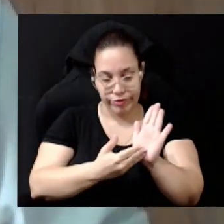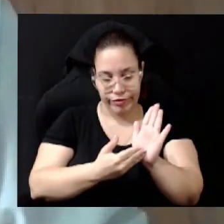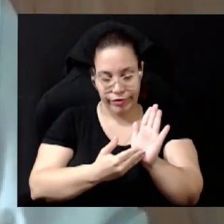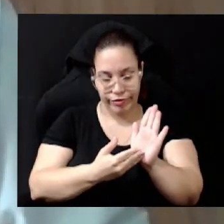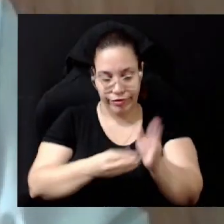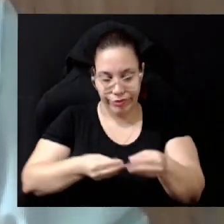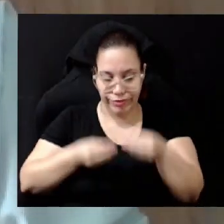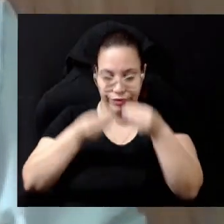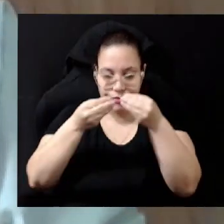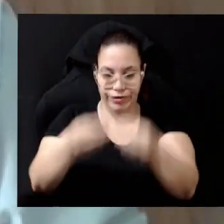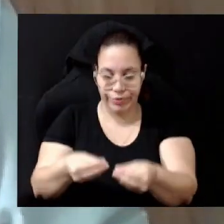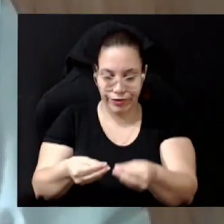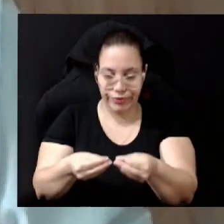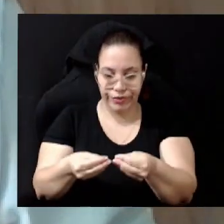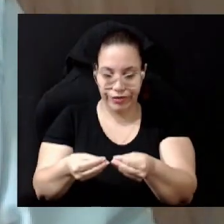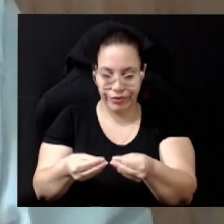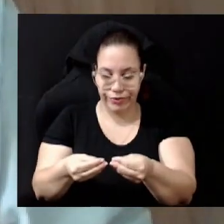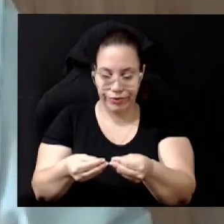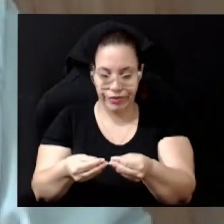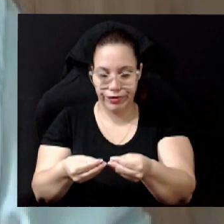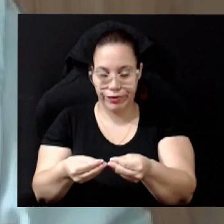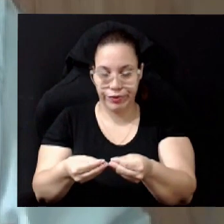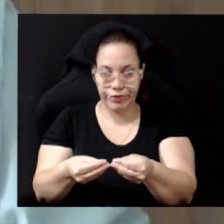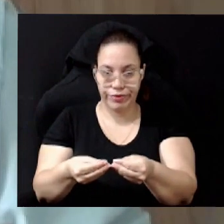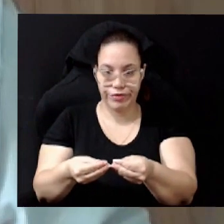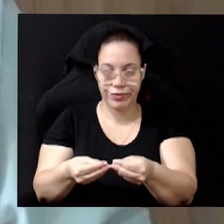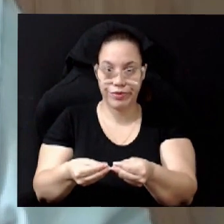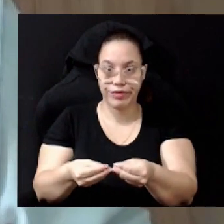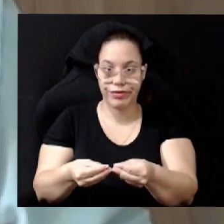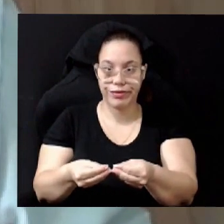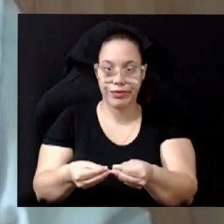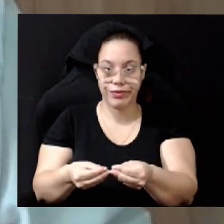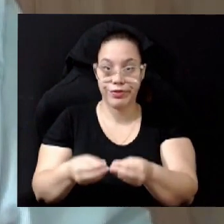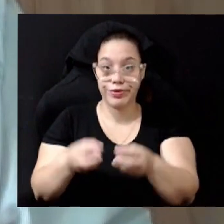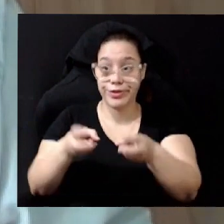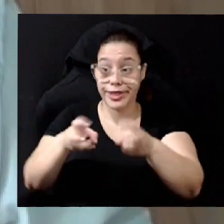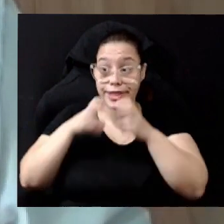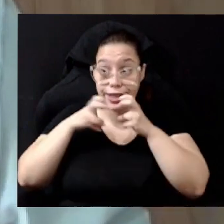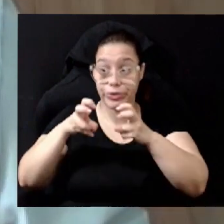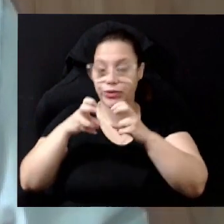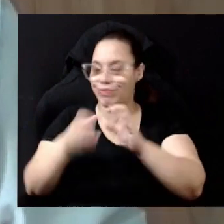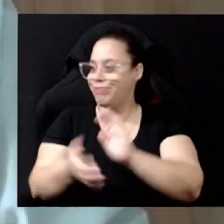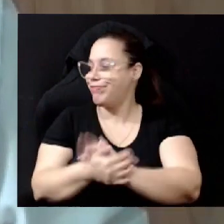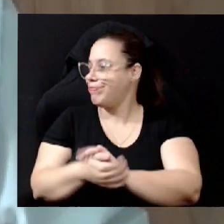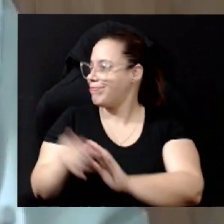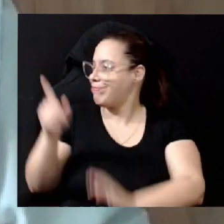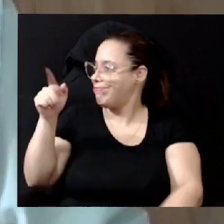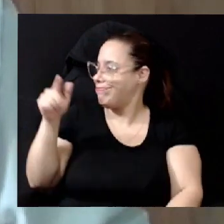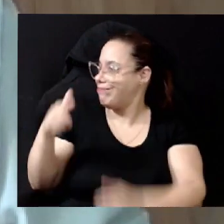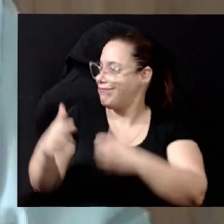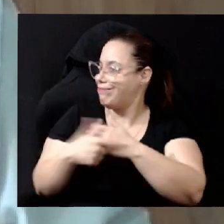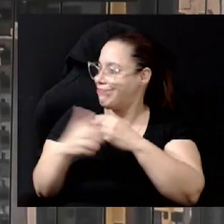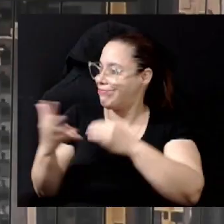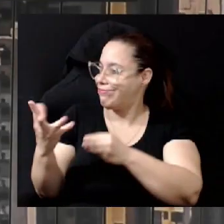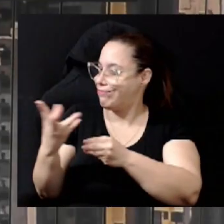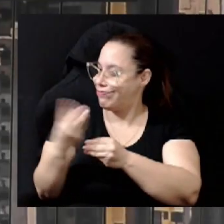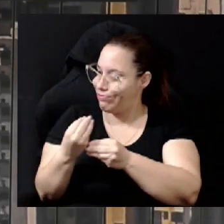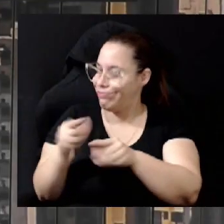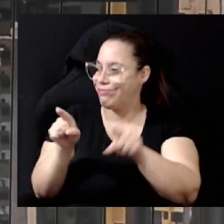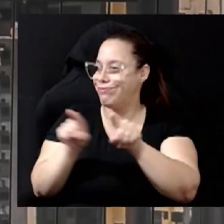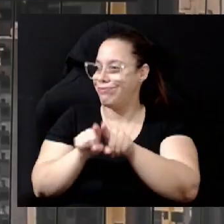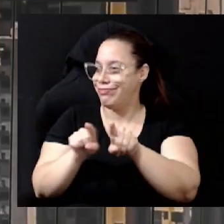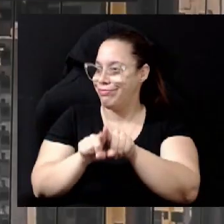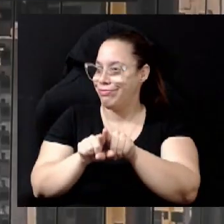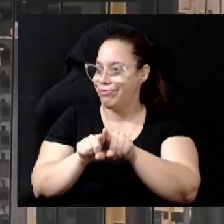obra, ela justamente se coloca para ser essa voz. Acho que esse é o papel da